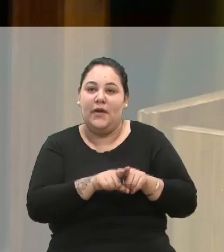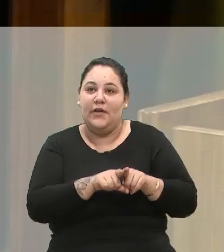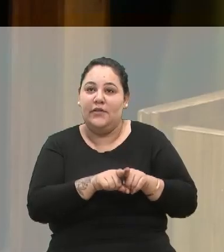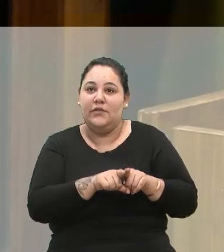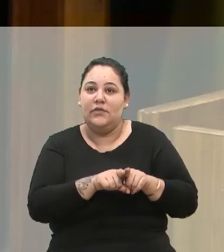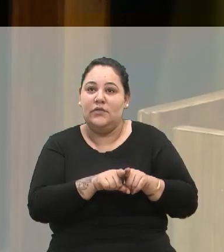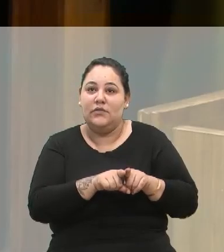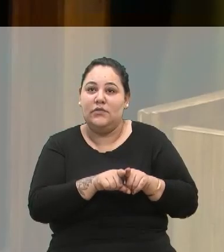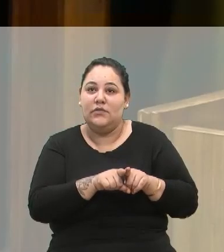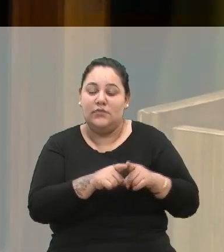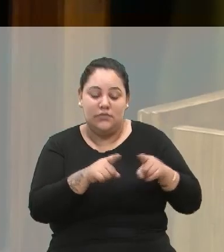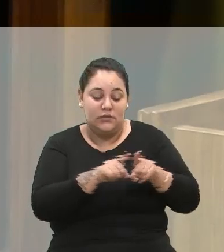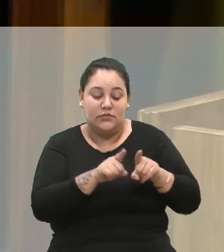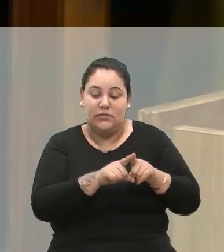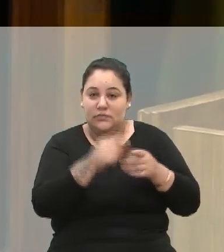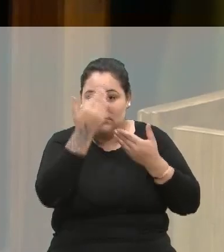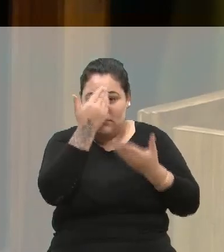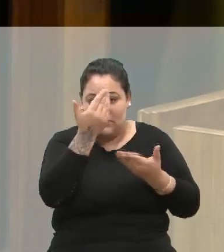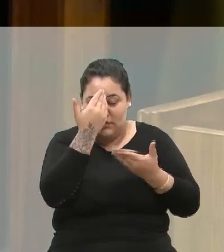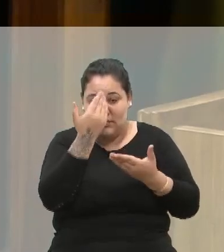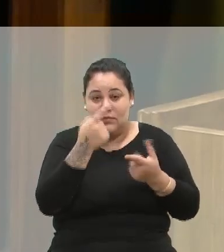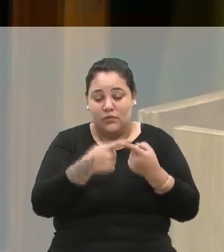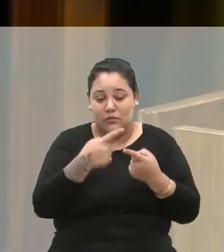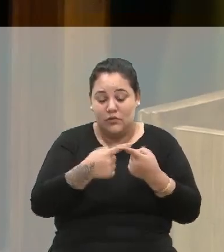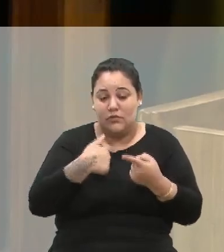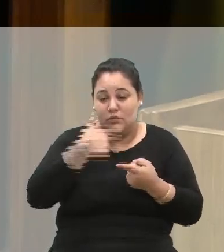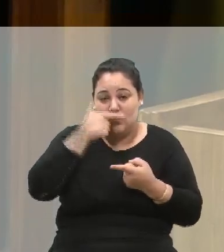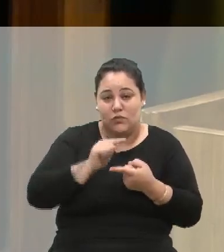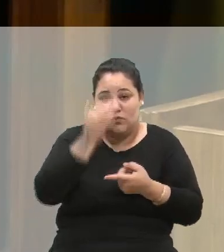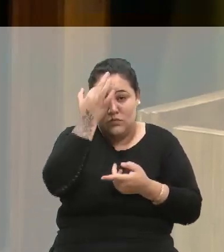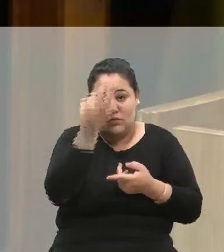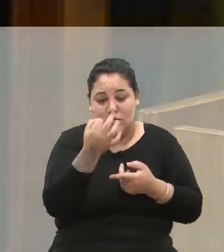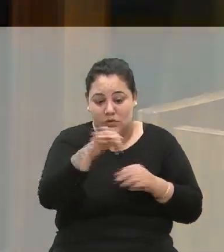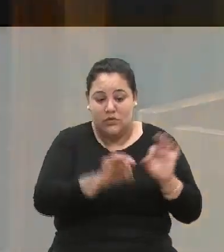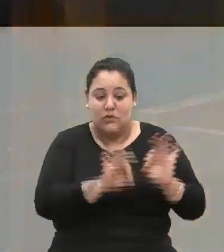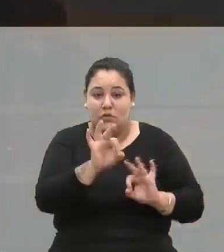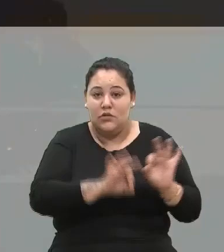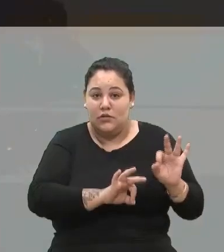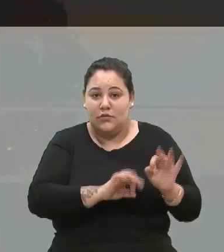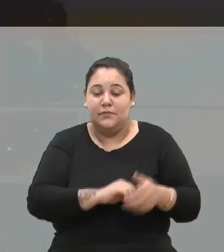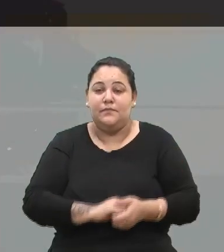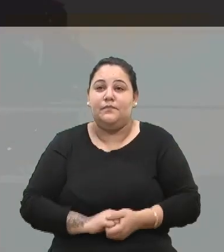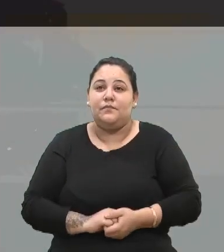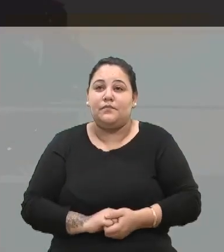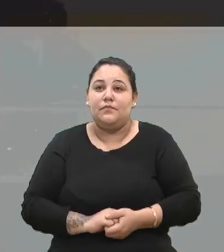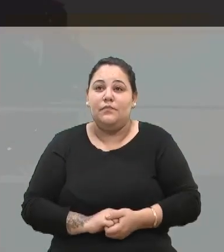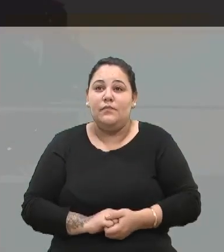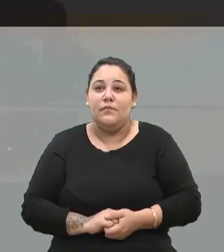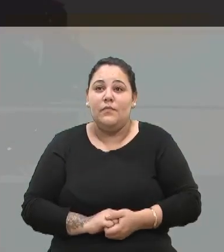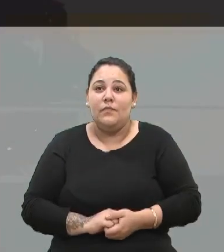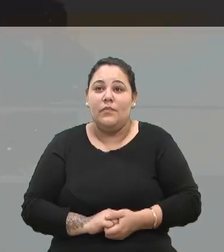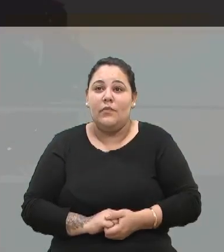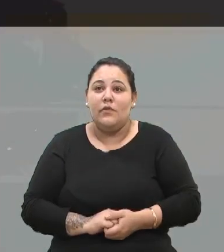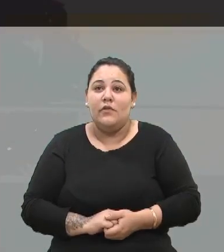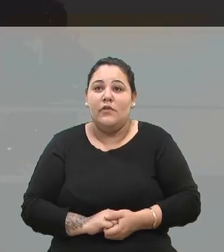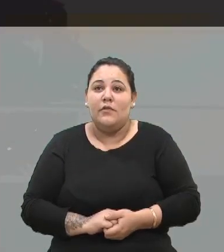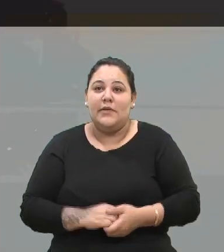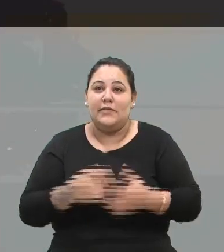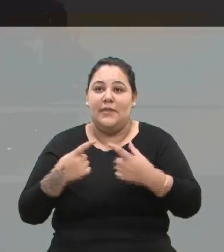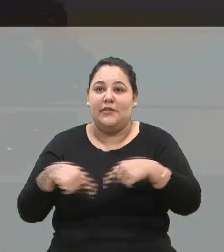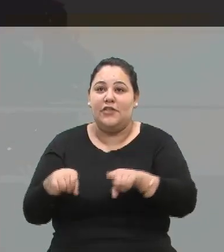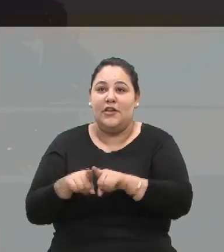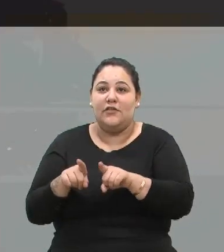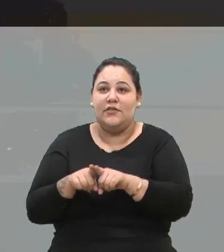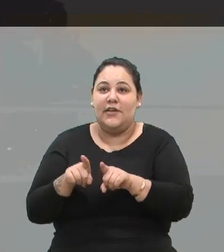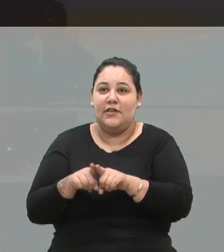a Ismel entendeu esse projeto e veio com a gente, a Ismel, e nós estamos se